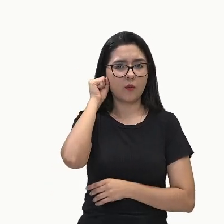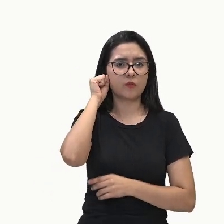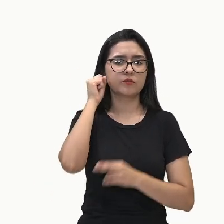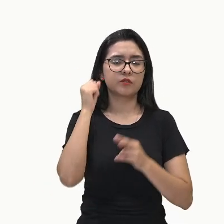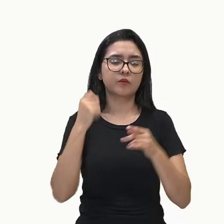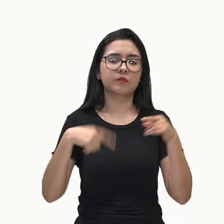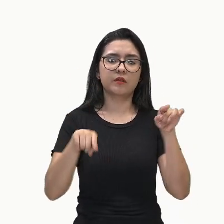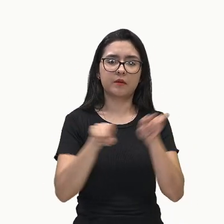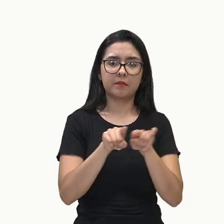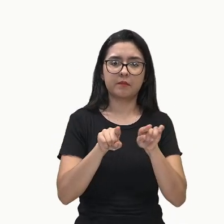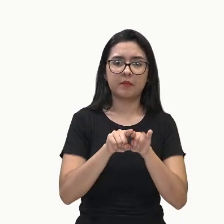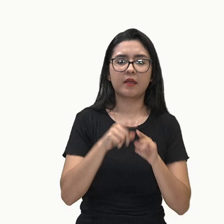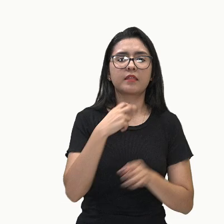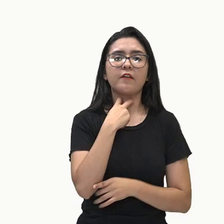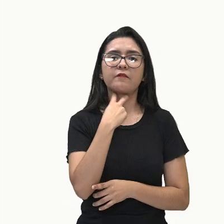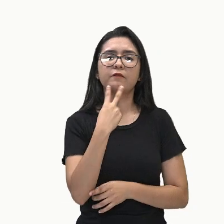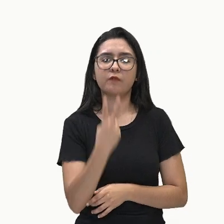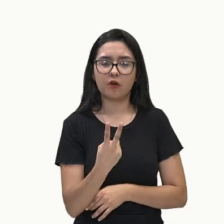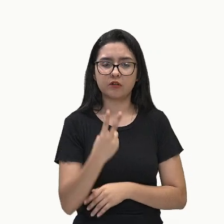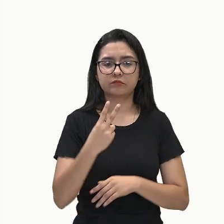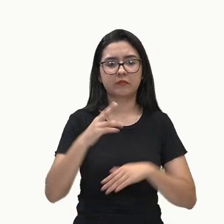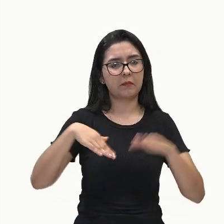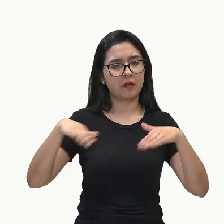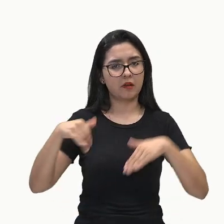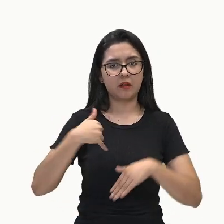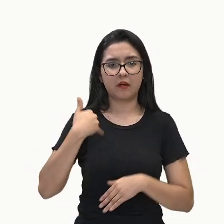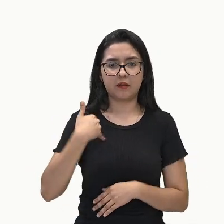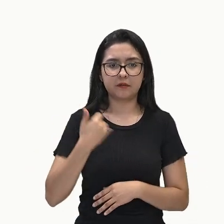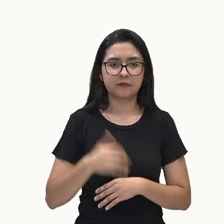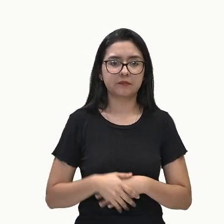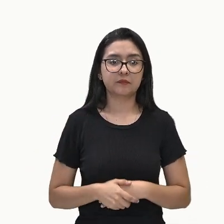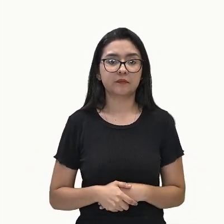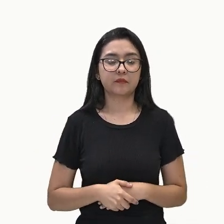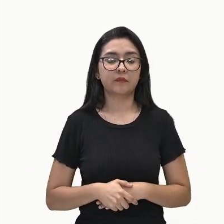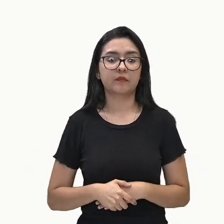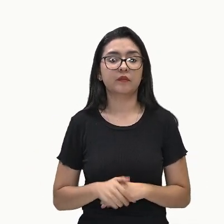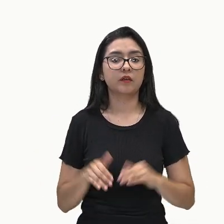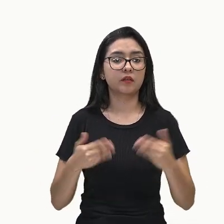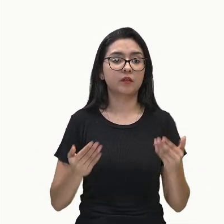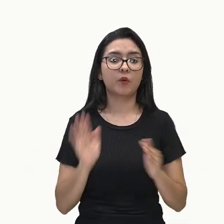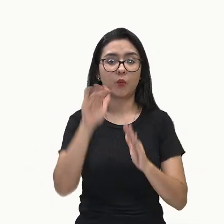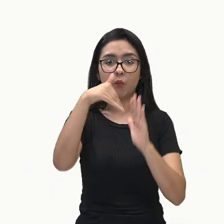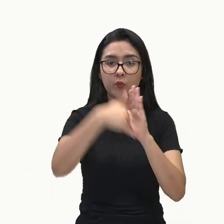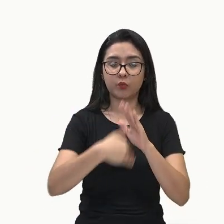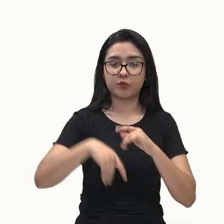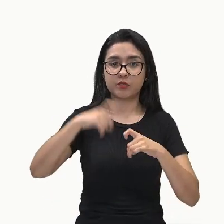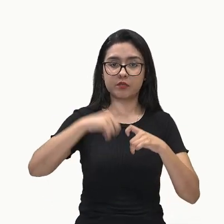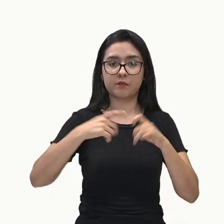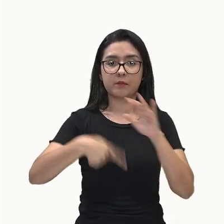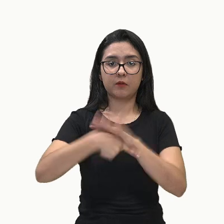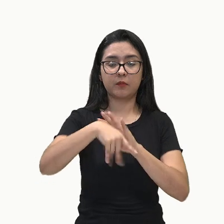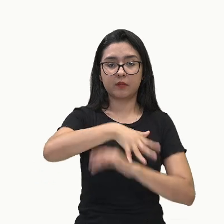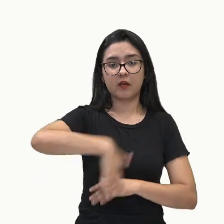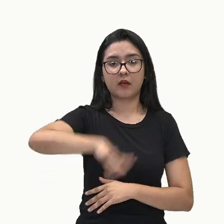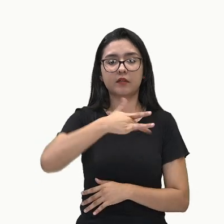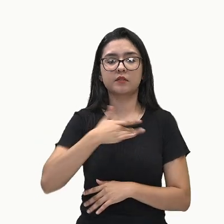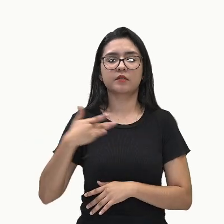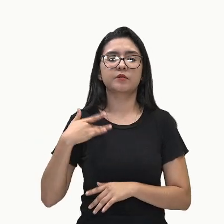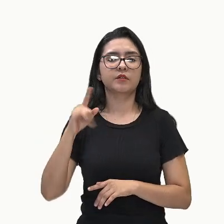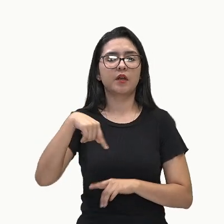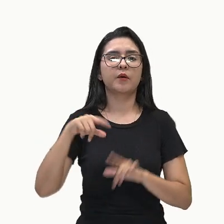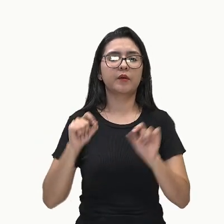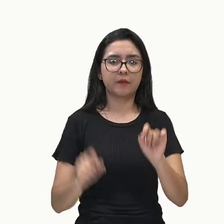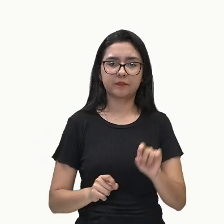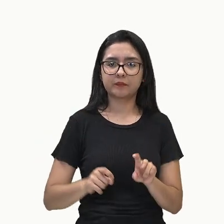voz, independente da idade. E aí o nosso último exemplo de profissão na área da saúde é